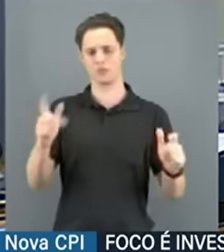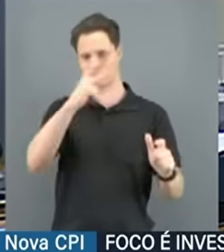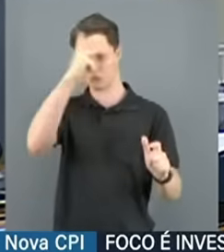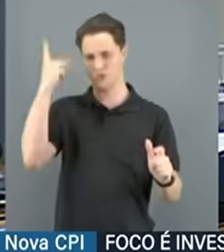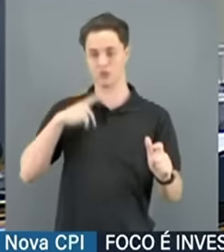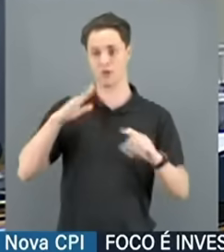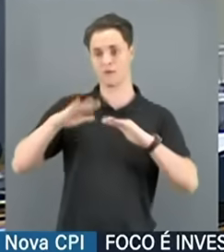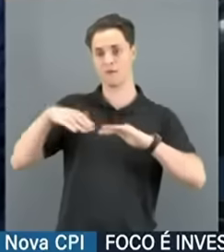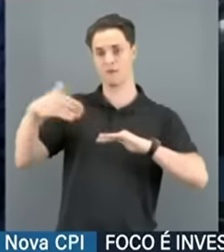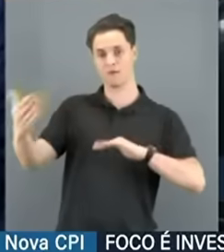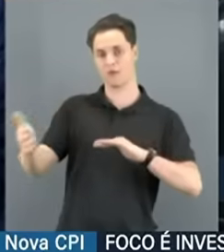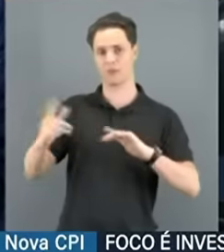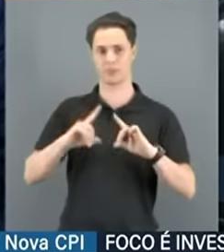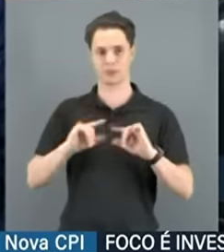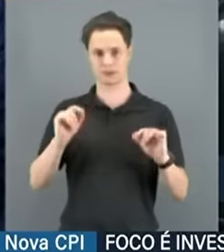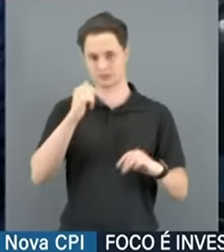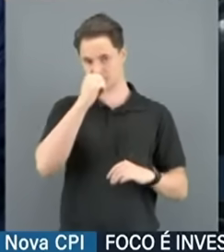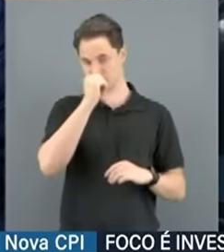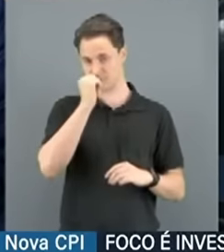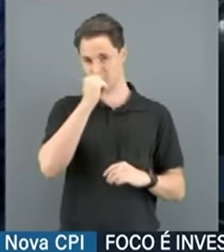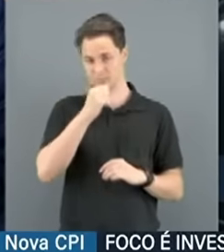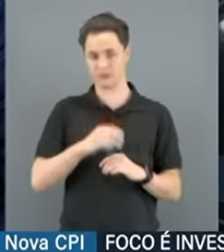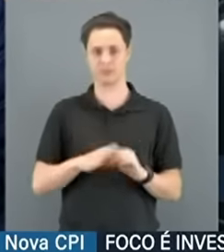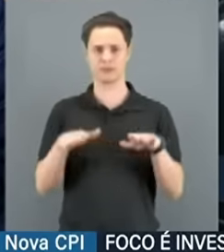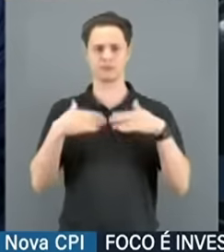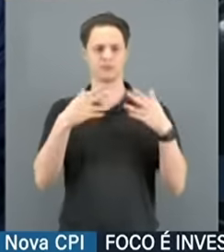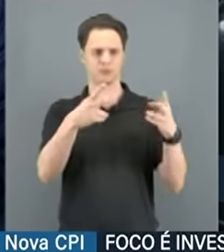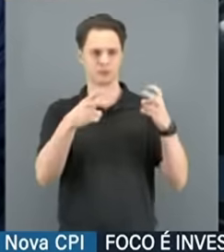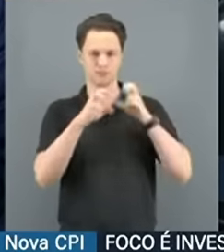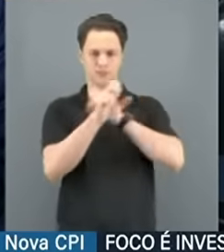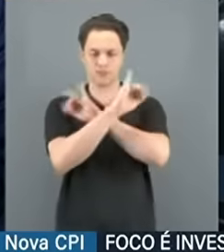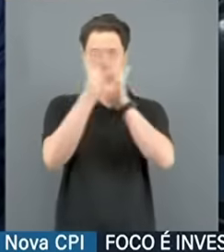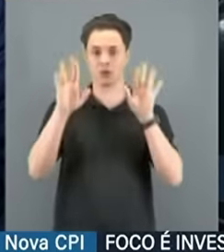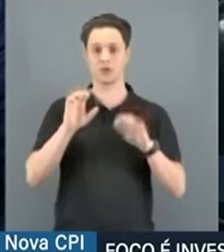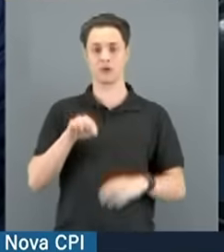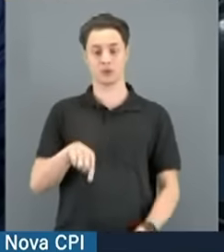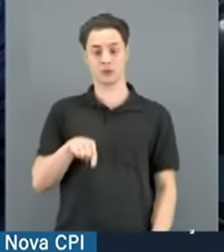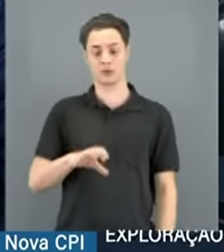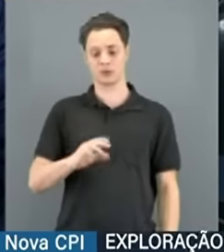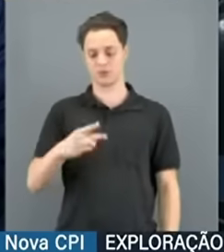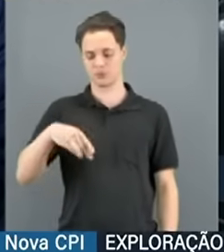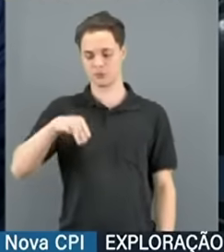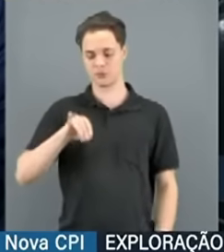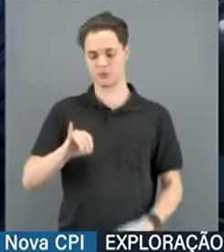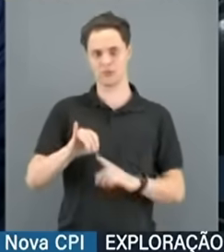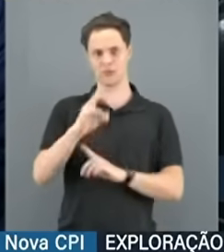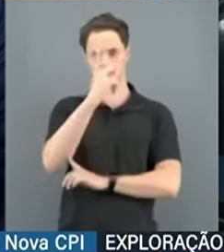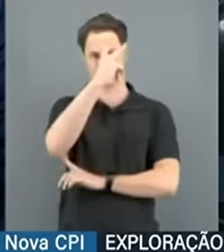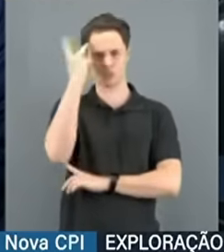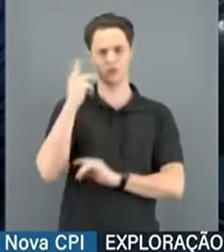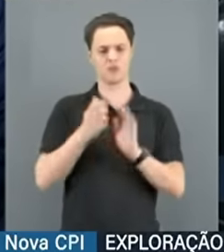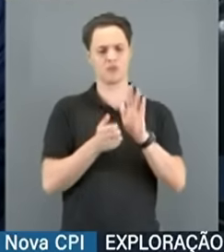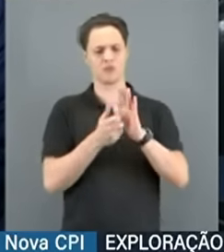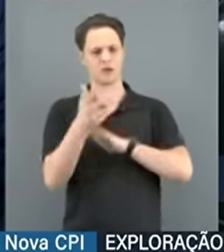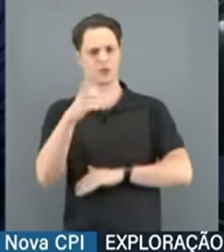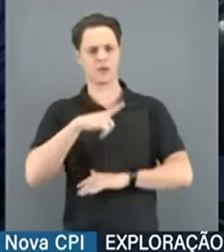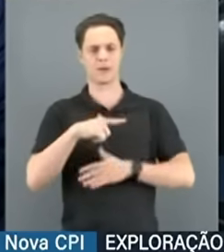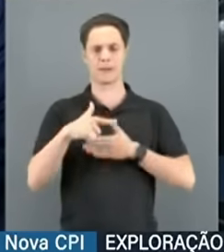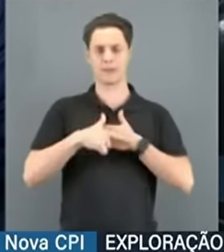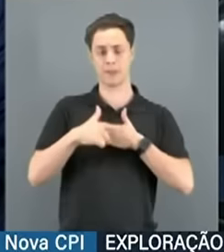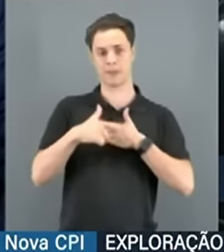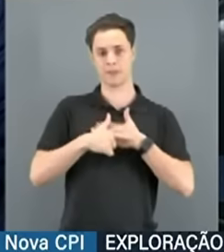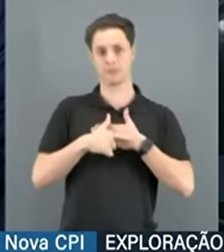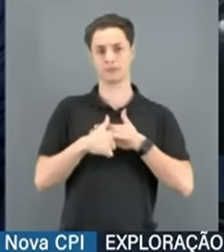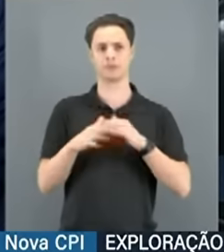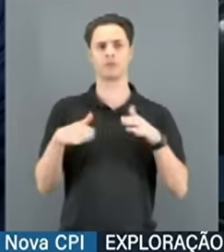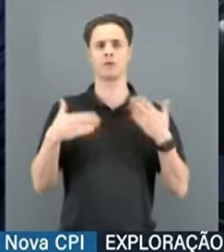fora de Brasília. Presidente, está mais do que claro aqui na CPMI, ela se prestou a vários bons papéis, e